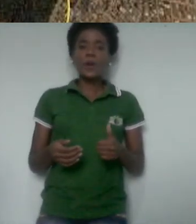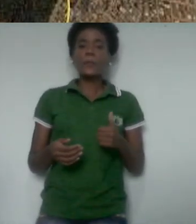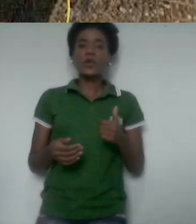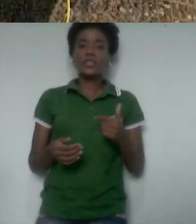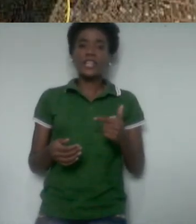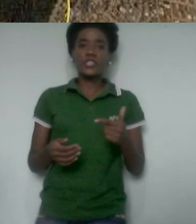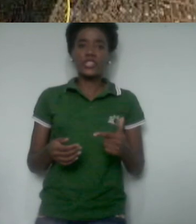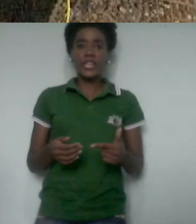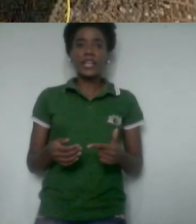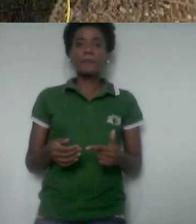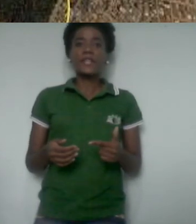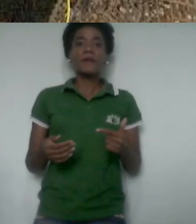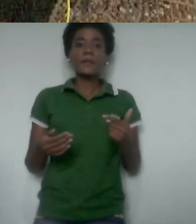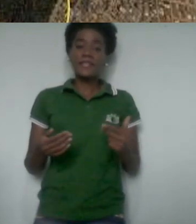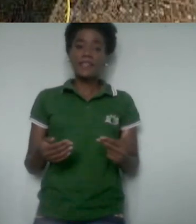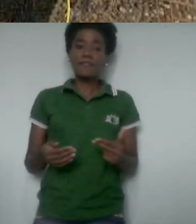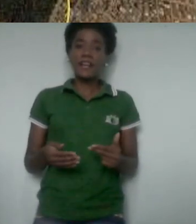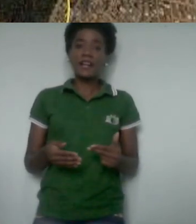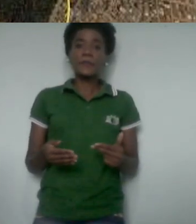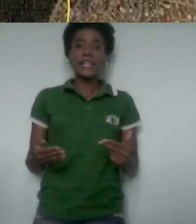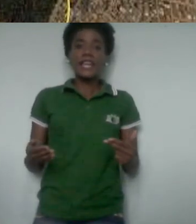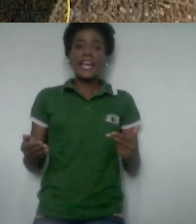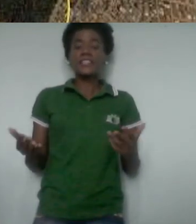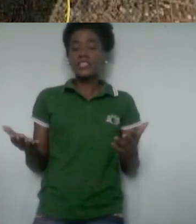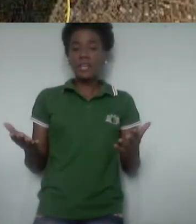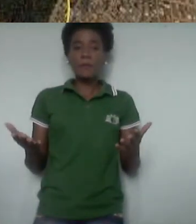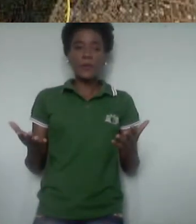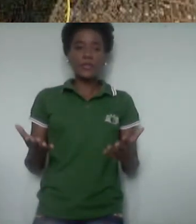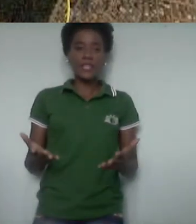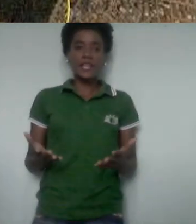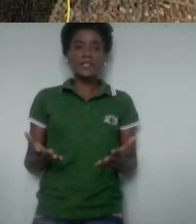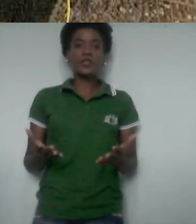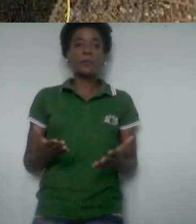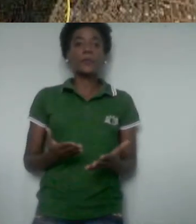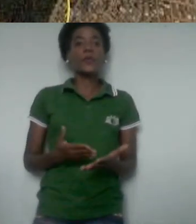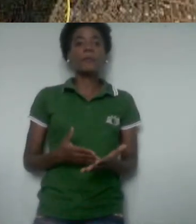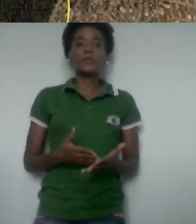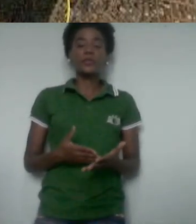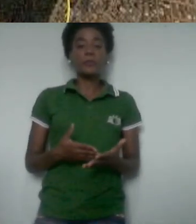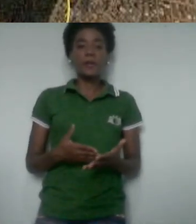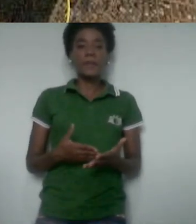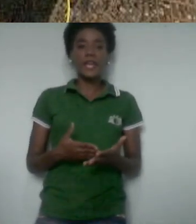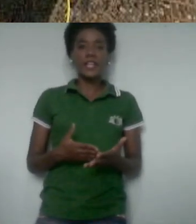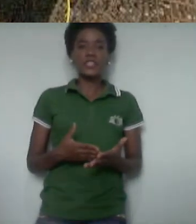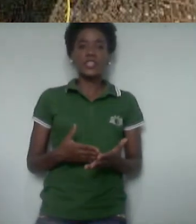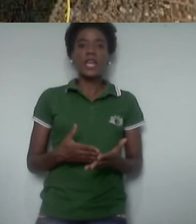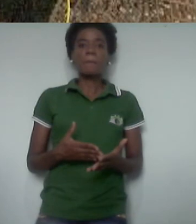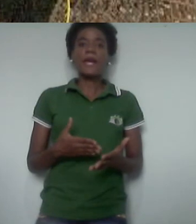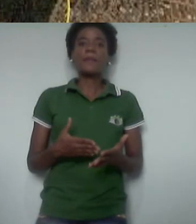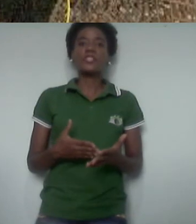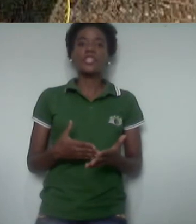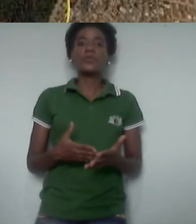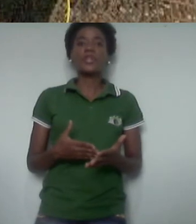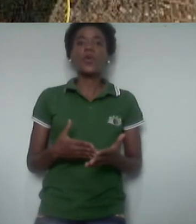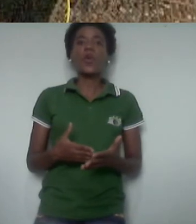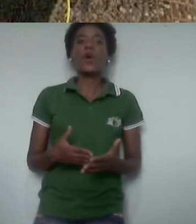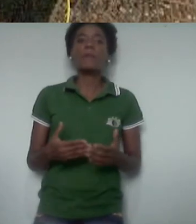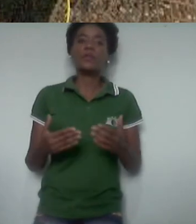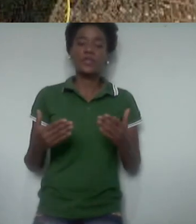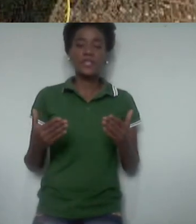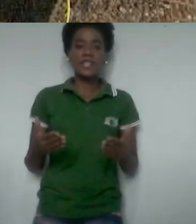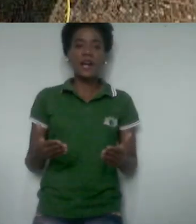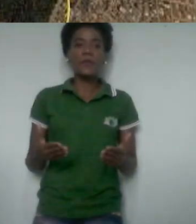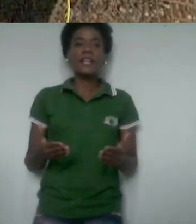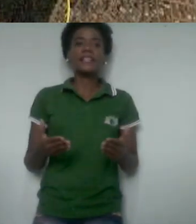recuperar, proteger e preservar. É de extrema importância no âmbito do meio ambiente, permitindo que